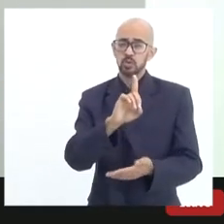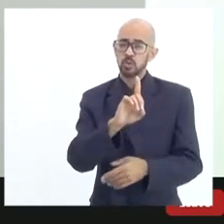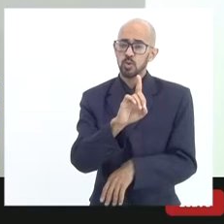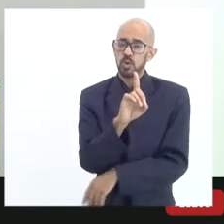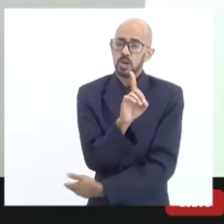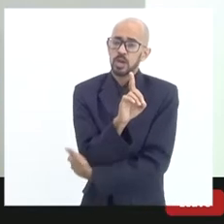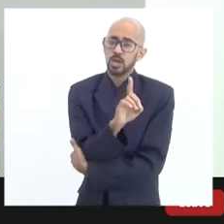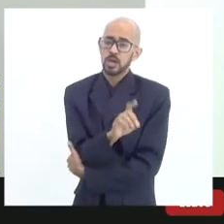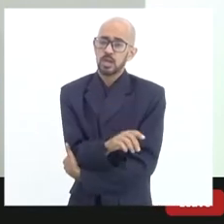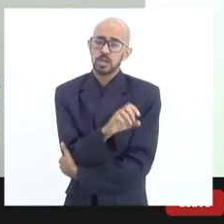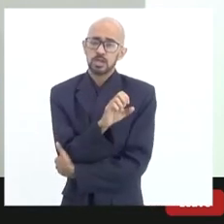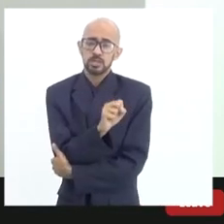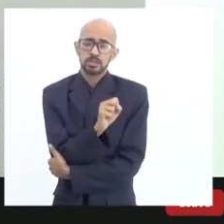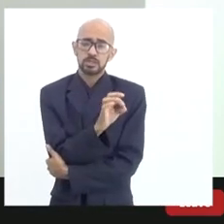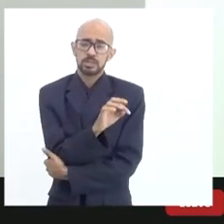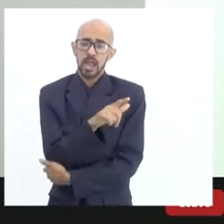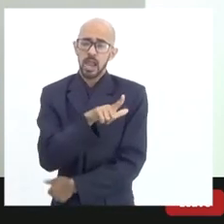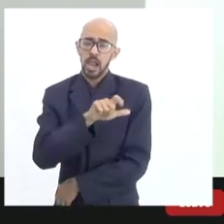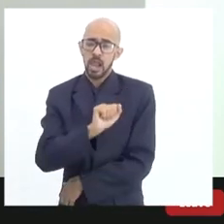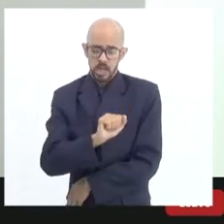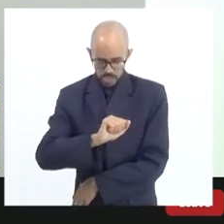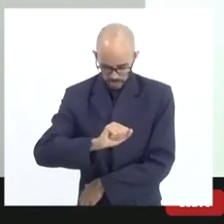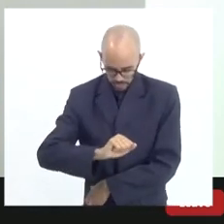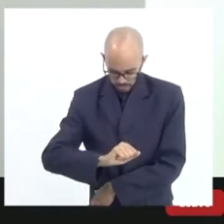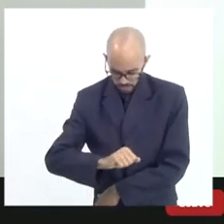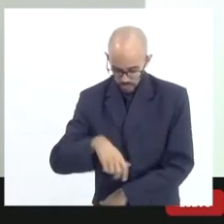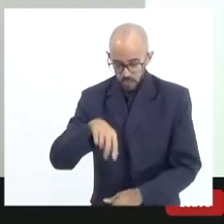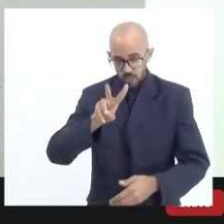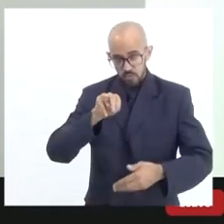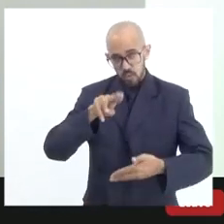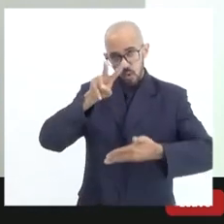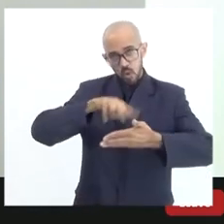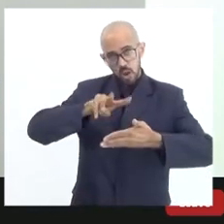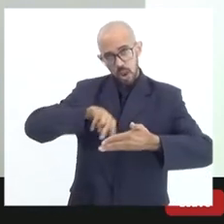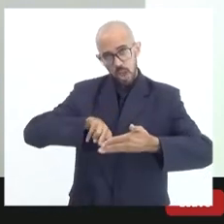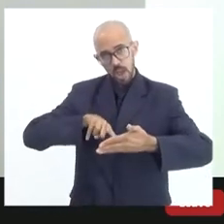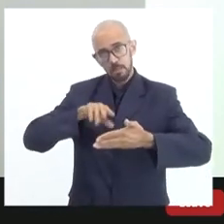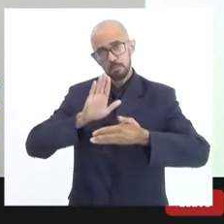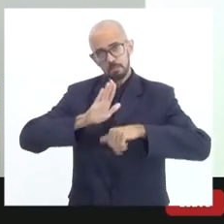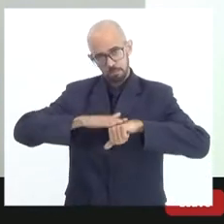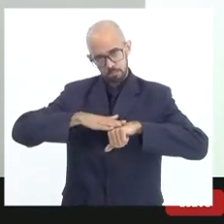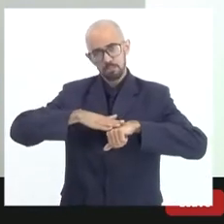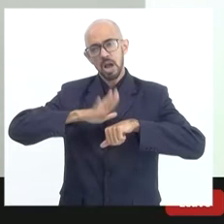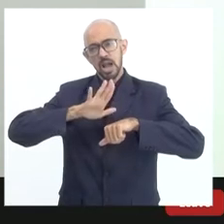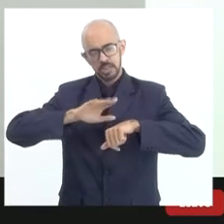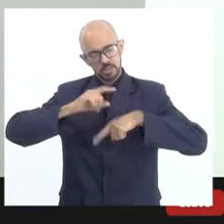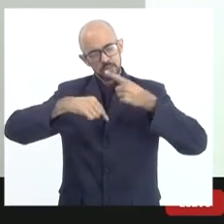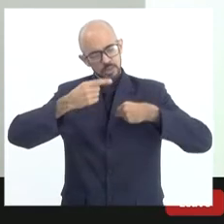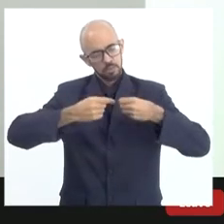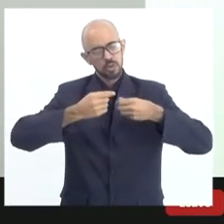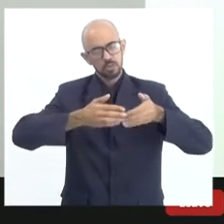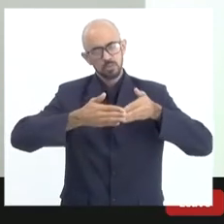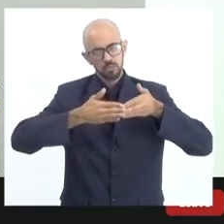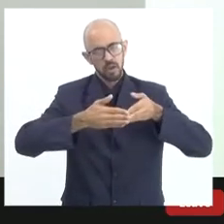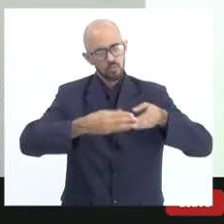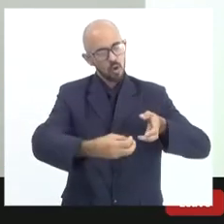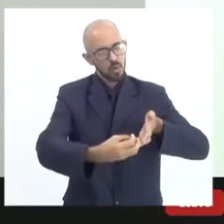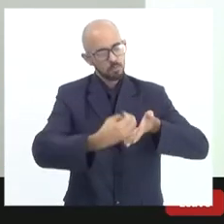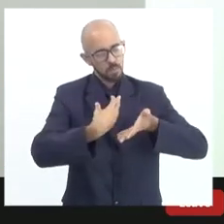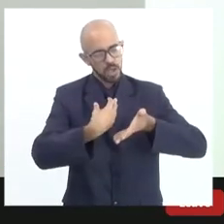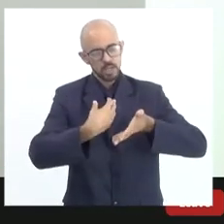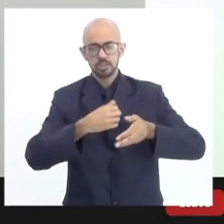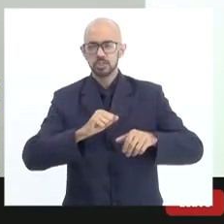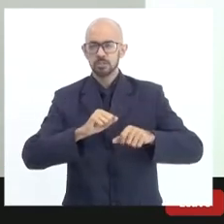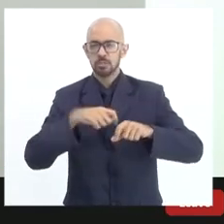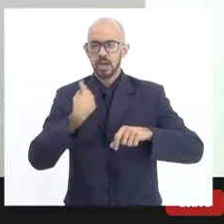da doutora Estela, né? Vou dar uma lida mais apurada, doutora, acredito que depois a senhora vai disponibilizar para